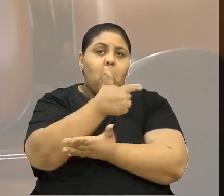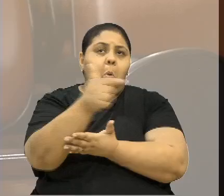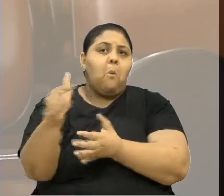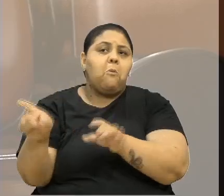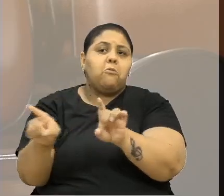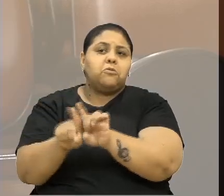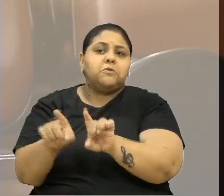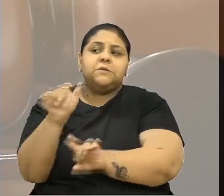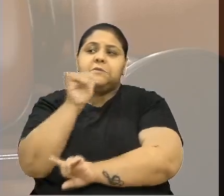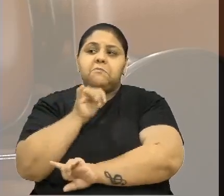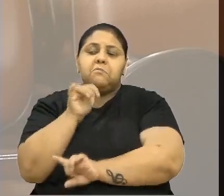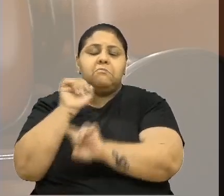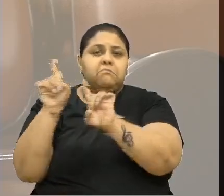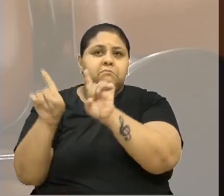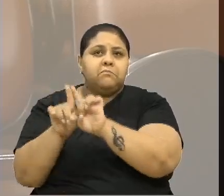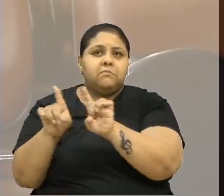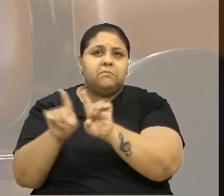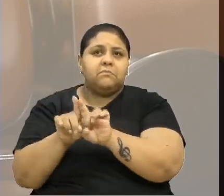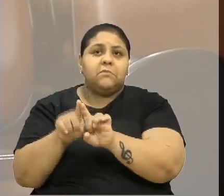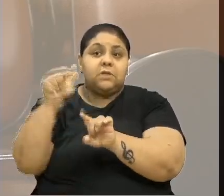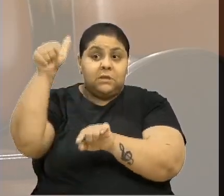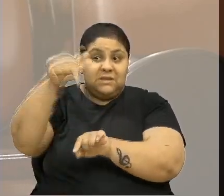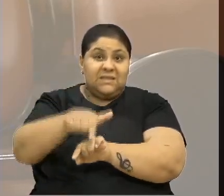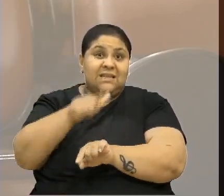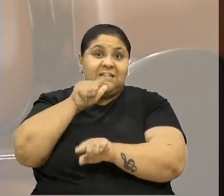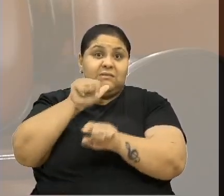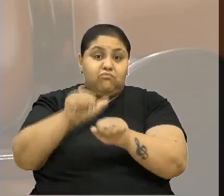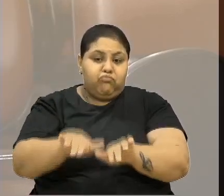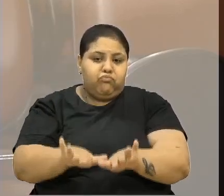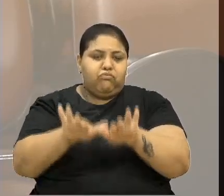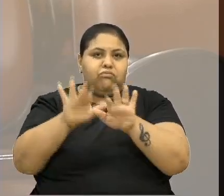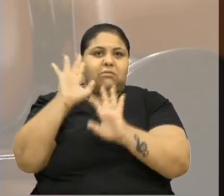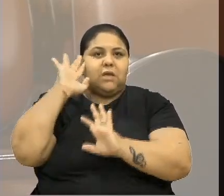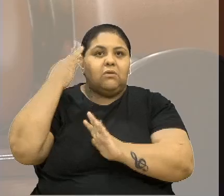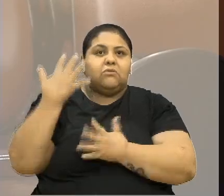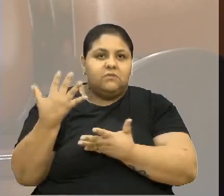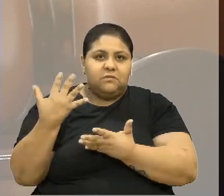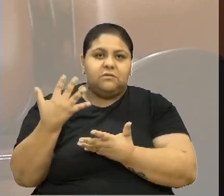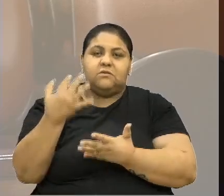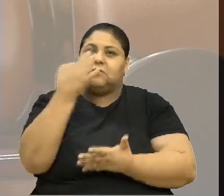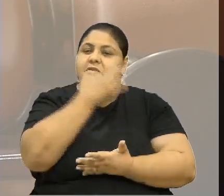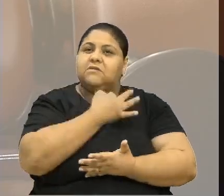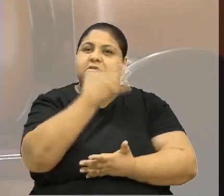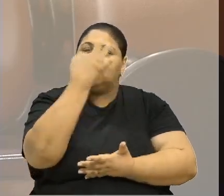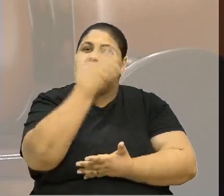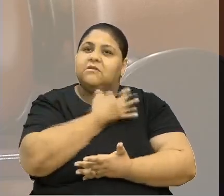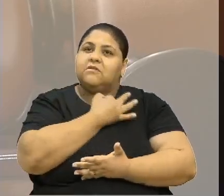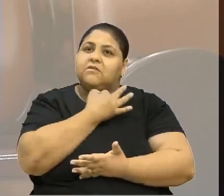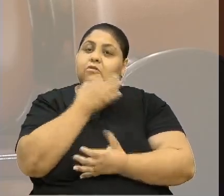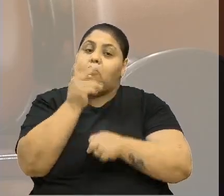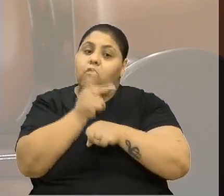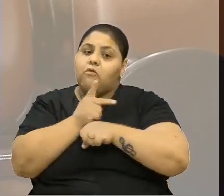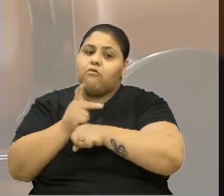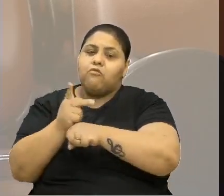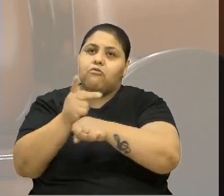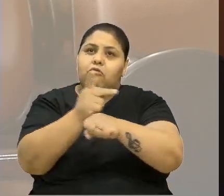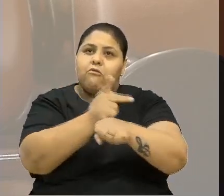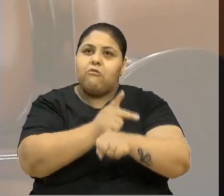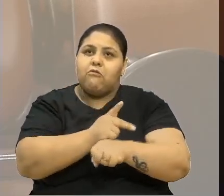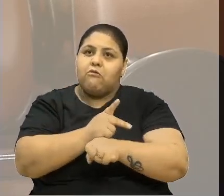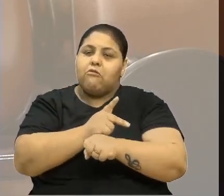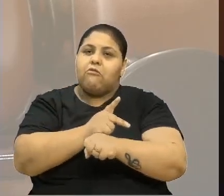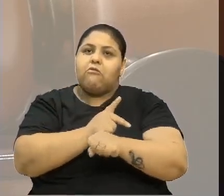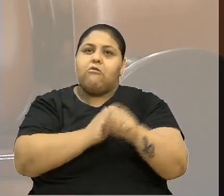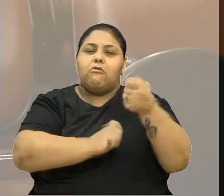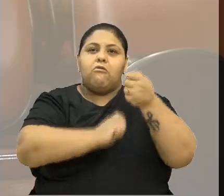situação, essas enchentes aí que aconteceram. Né? Caxias do Sul foi buscar essas empresas da